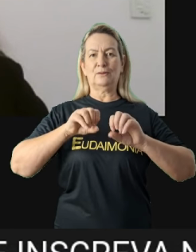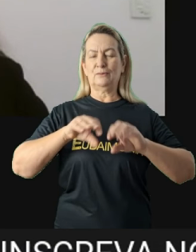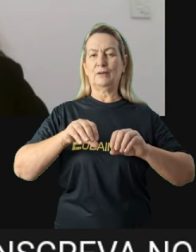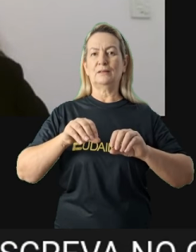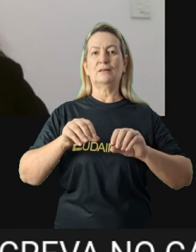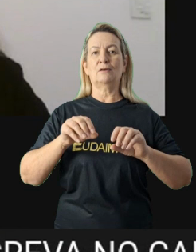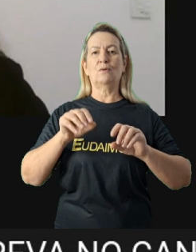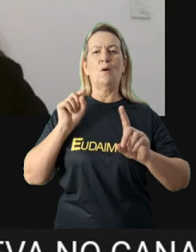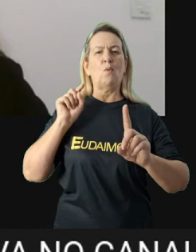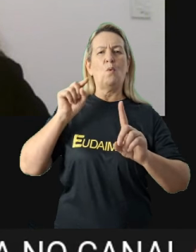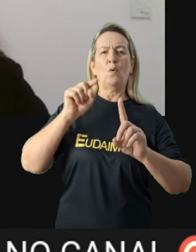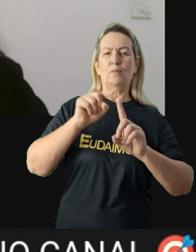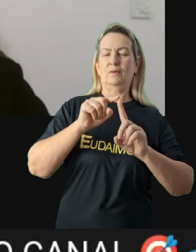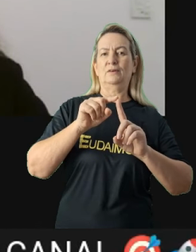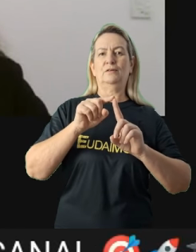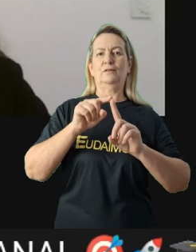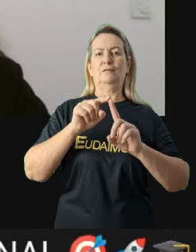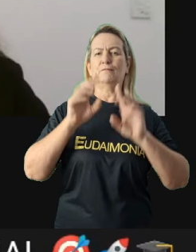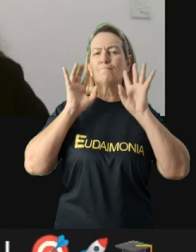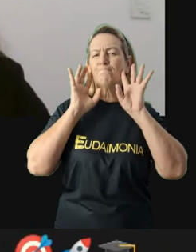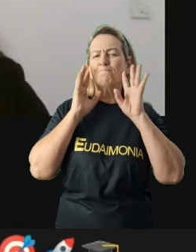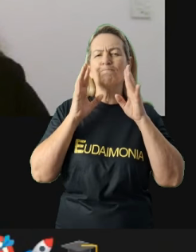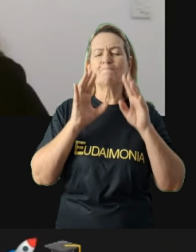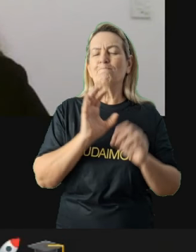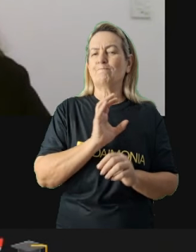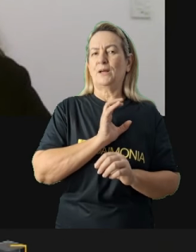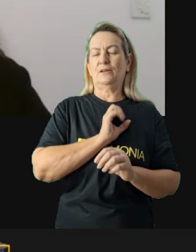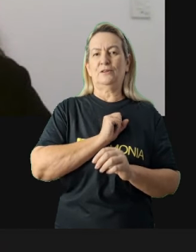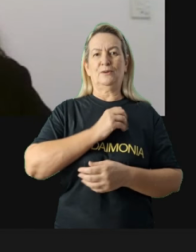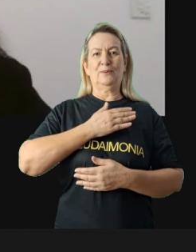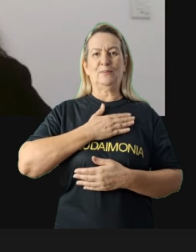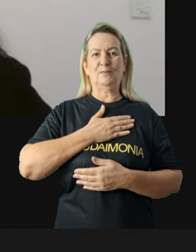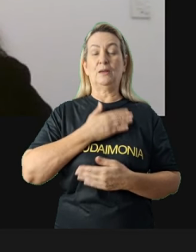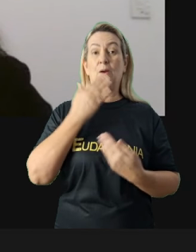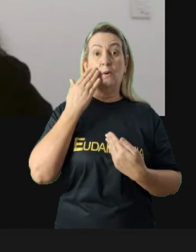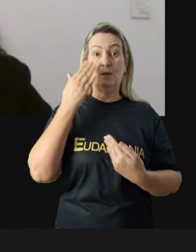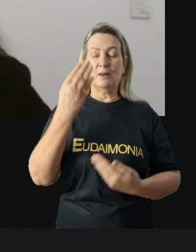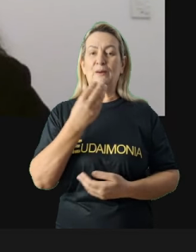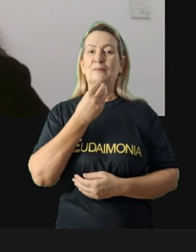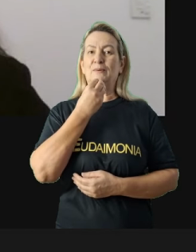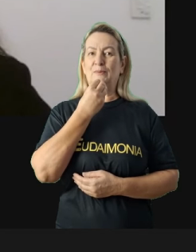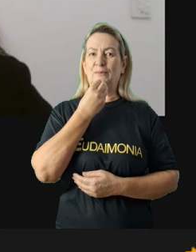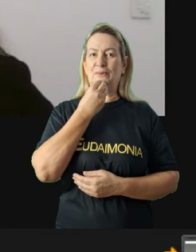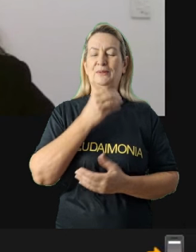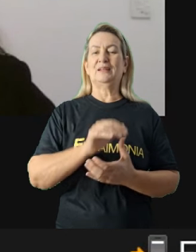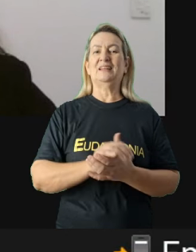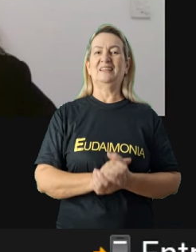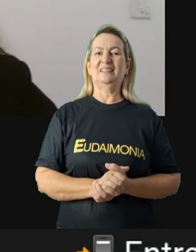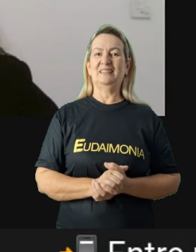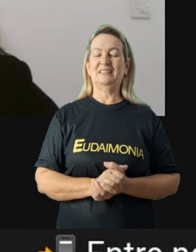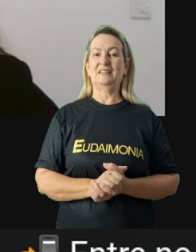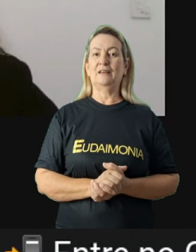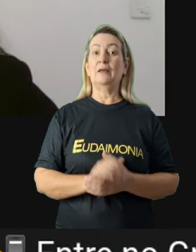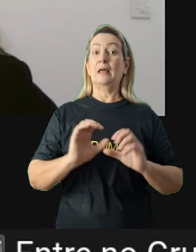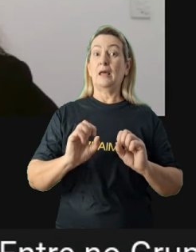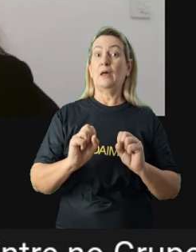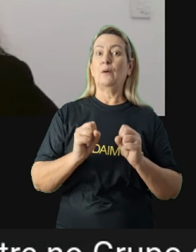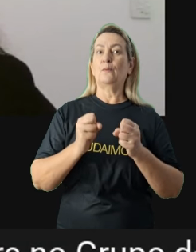da educação é uma paixão, é um propósito que eu carrego comigo. Adoro, então, puxa, muito obrigada